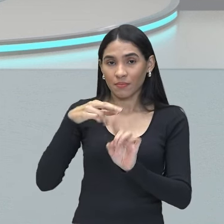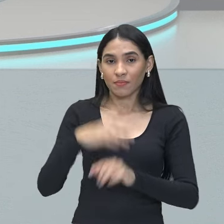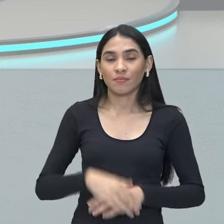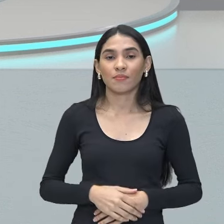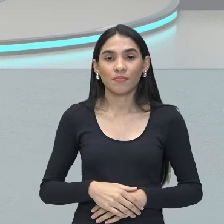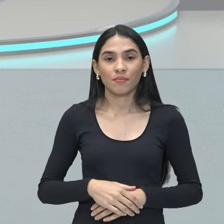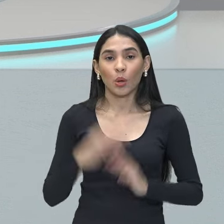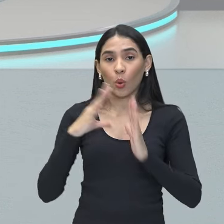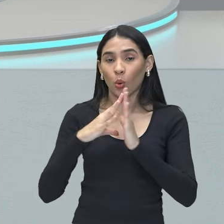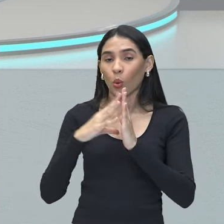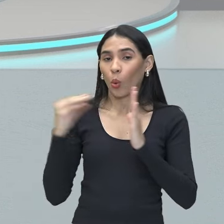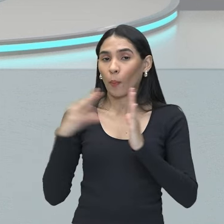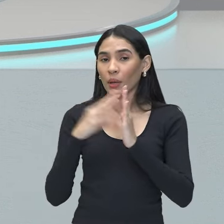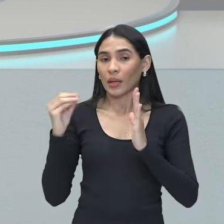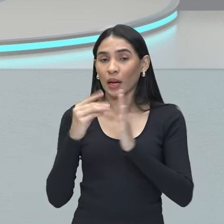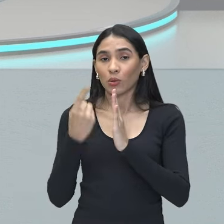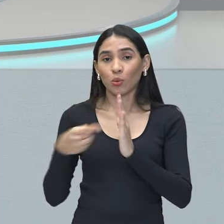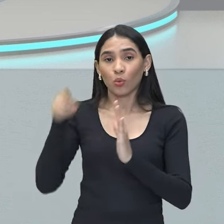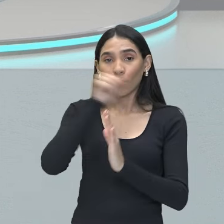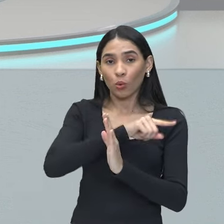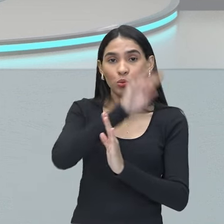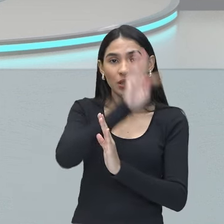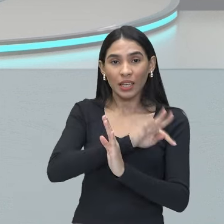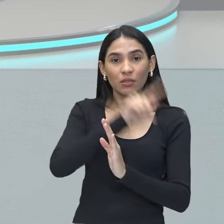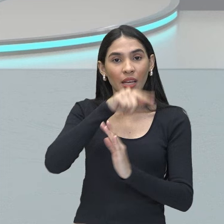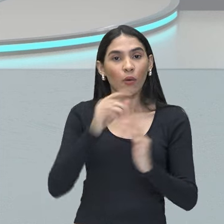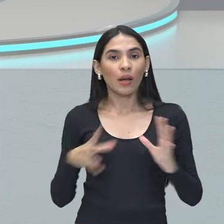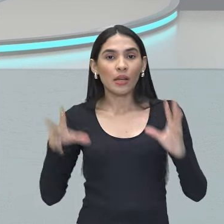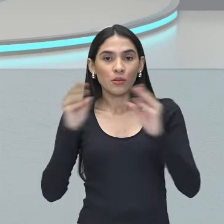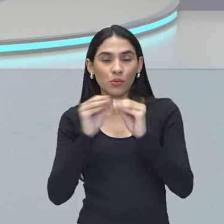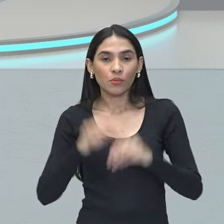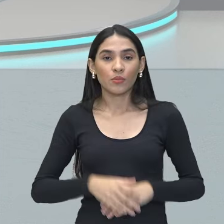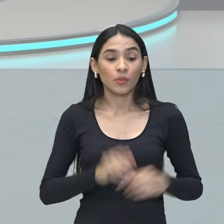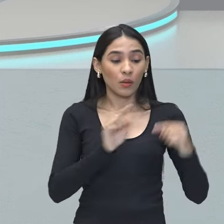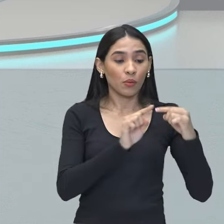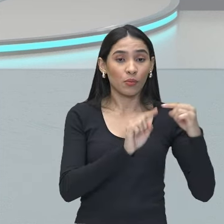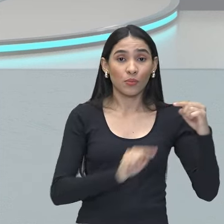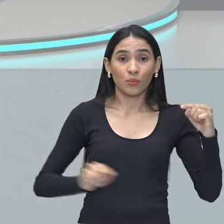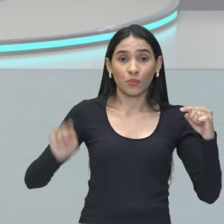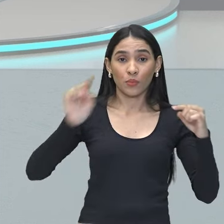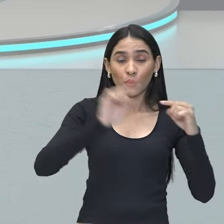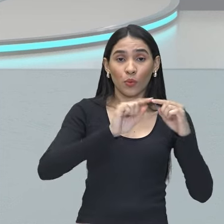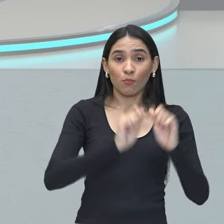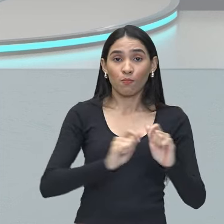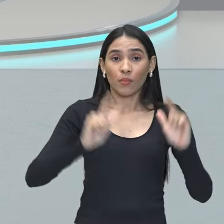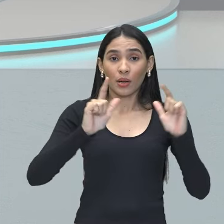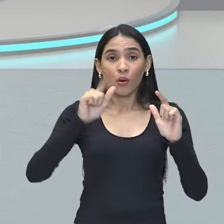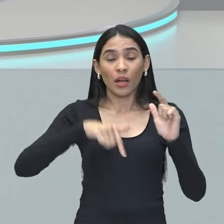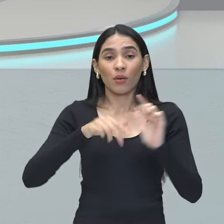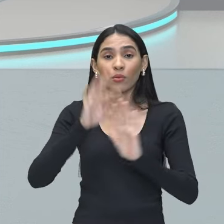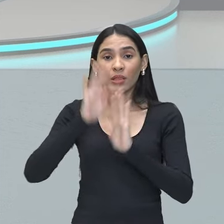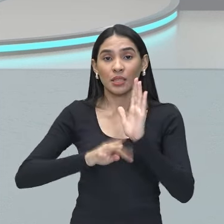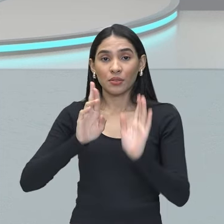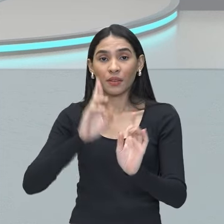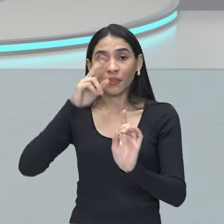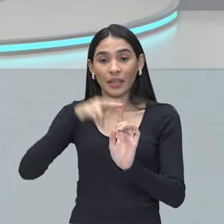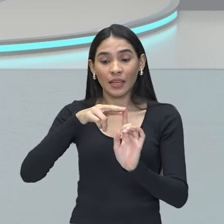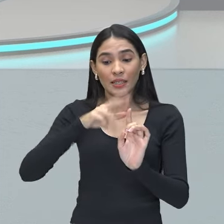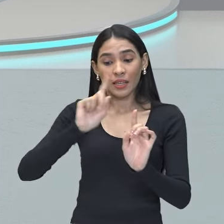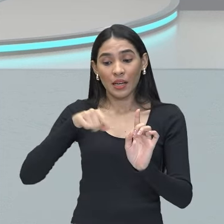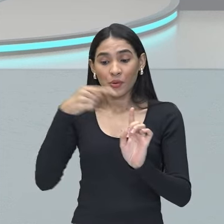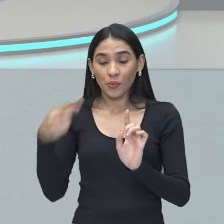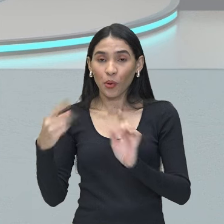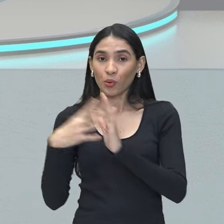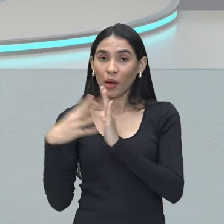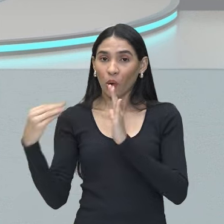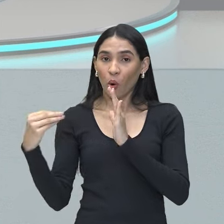texto menor, que é o meu resumo. Então, entendemos o seguinte, o círculo maior azul aqui seria o meu texto de referência e o meu produto final